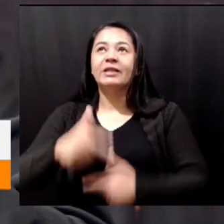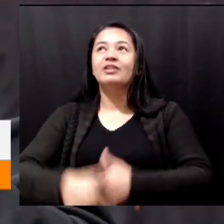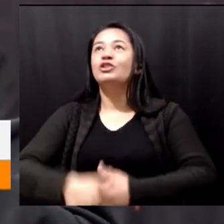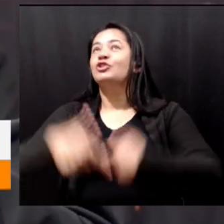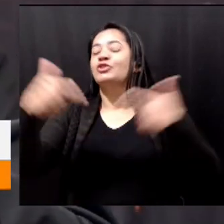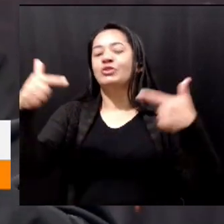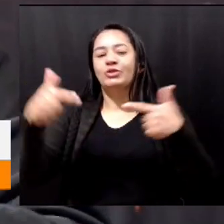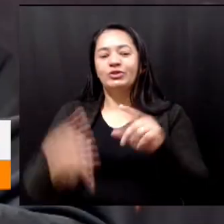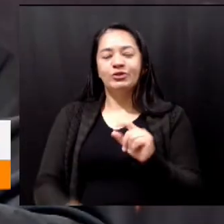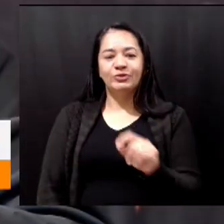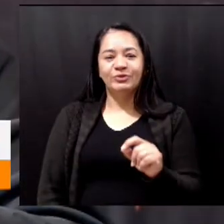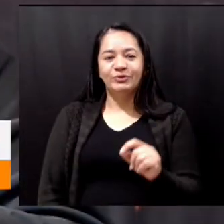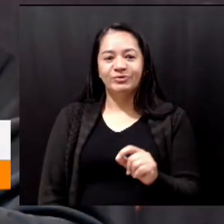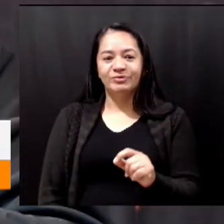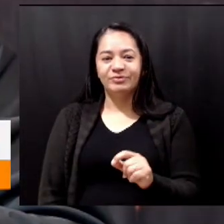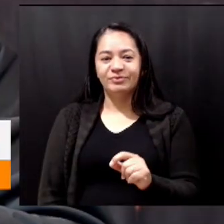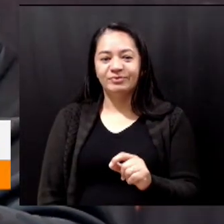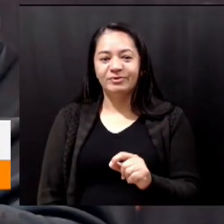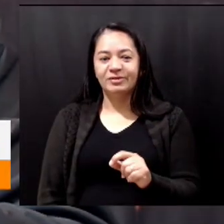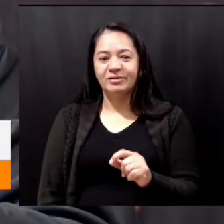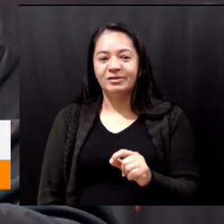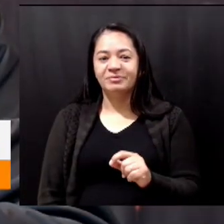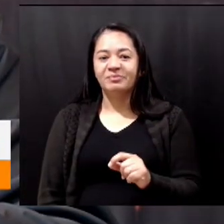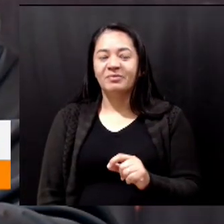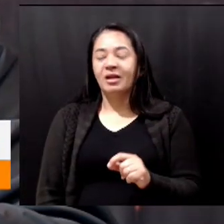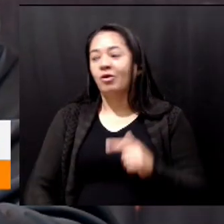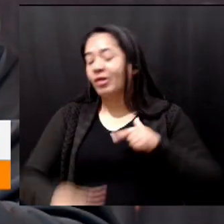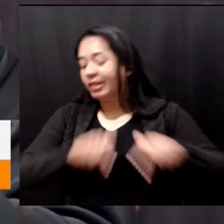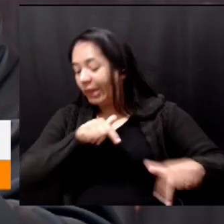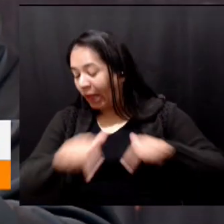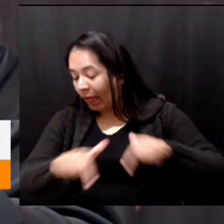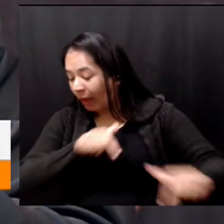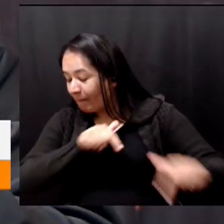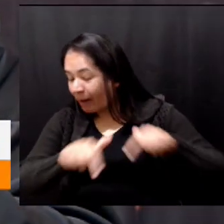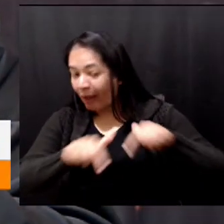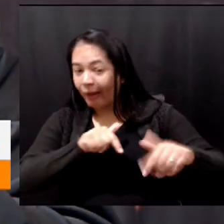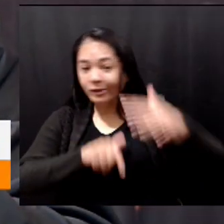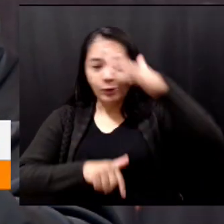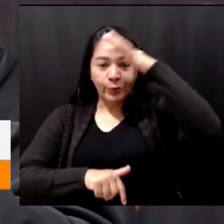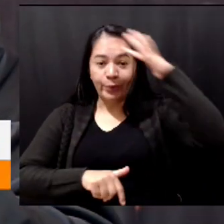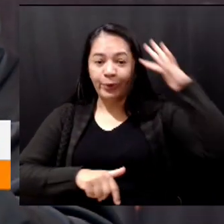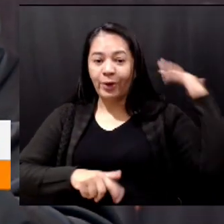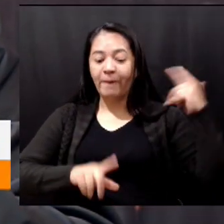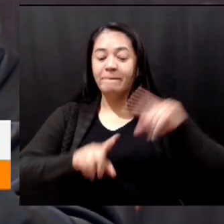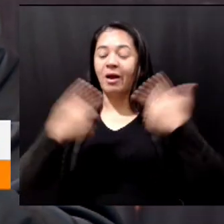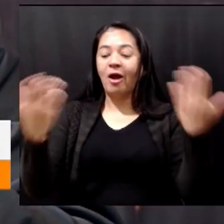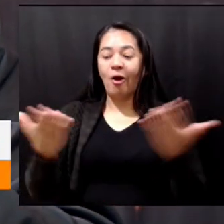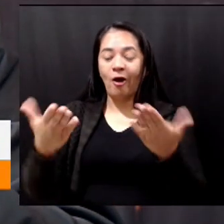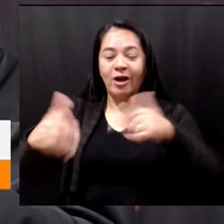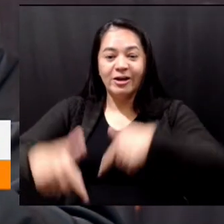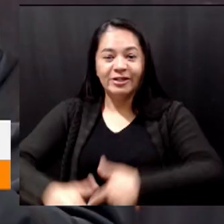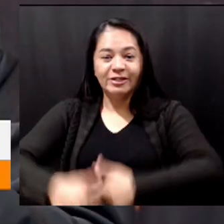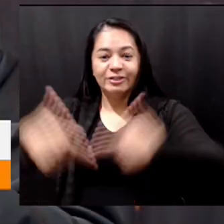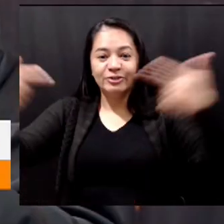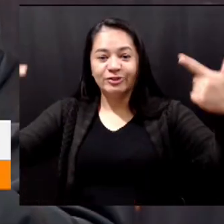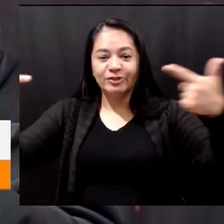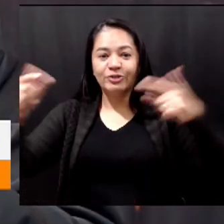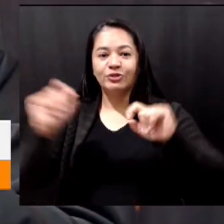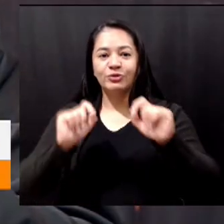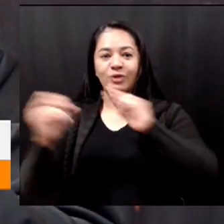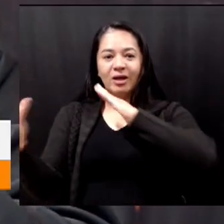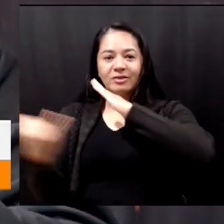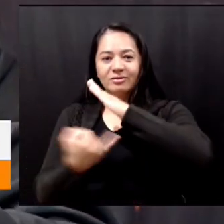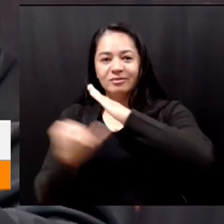depois de muito trabalho vem a sorte, né? Eu brinco com isso. É verdade. Mas a gente teve a sorte de que as instituições aqui, elas começaram a perceber